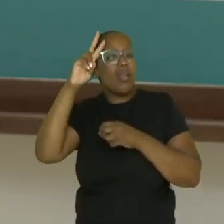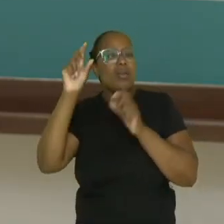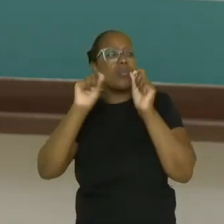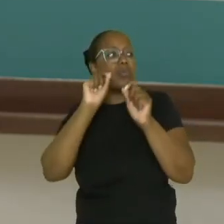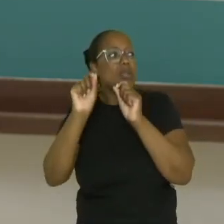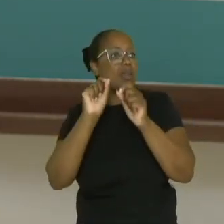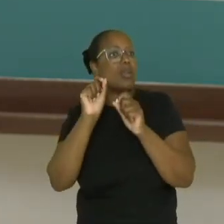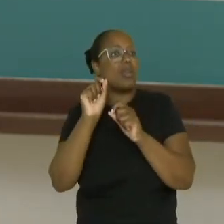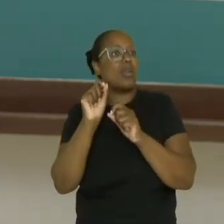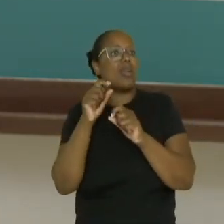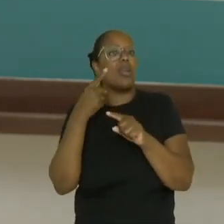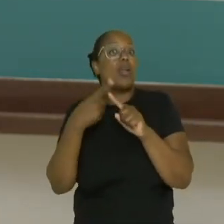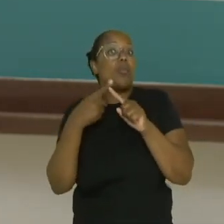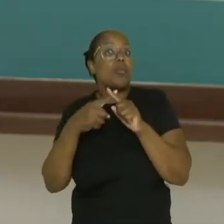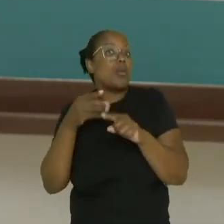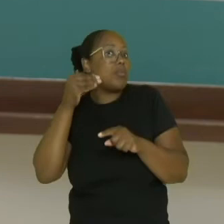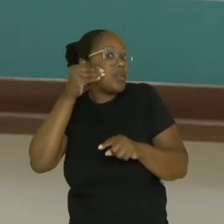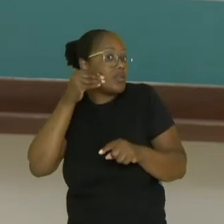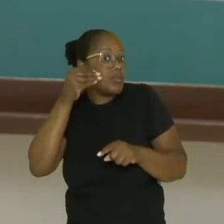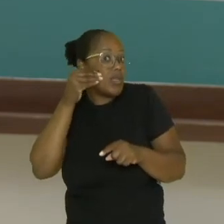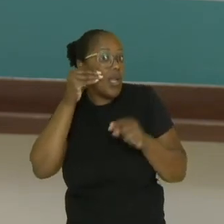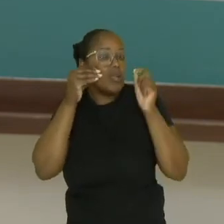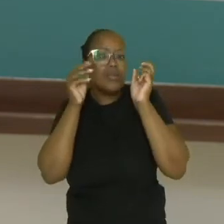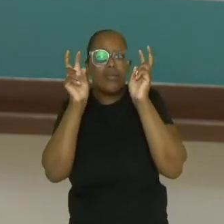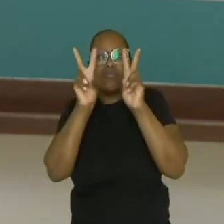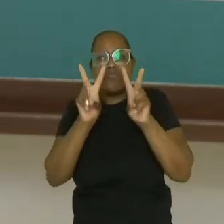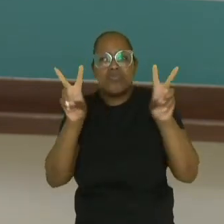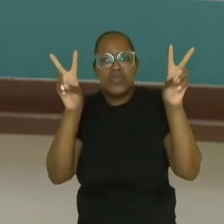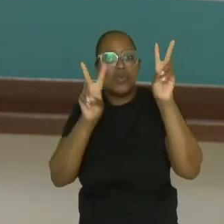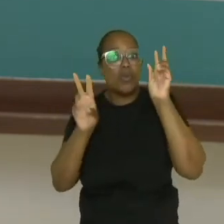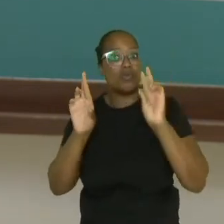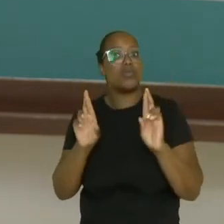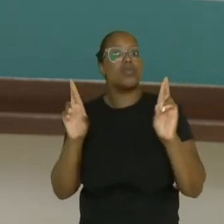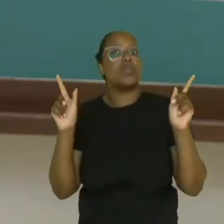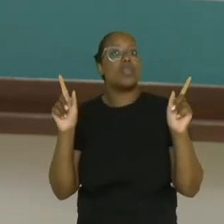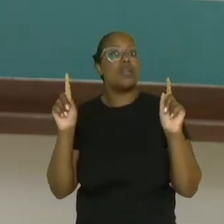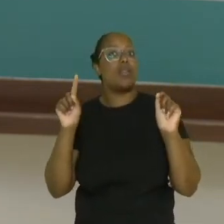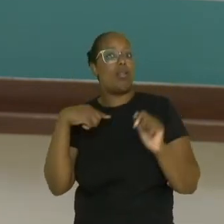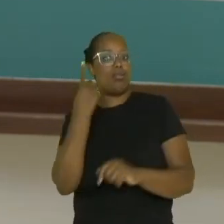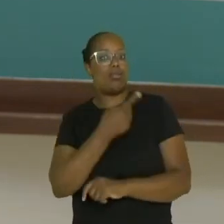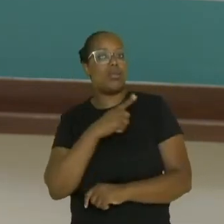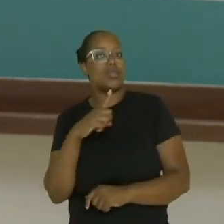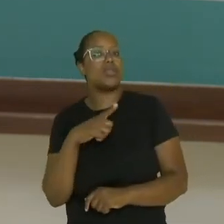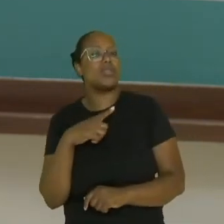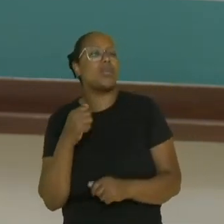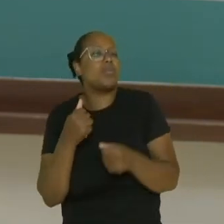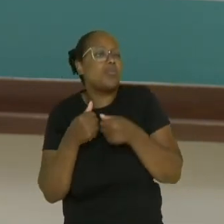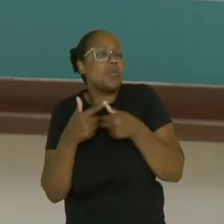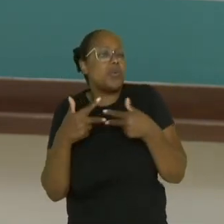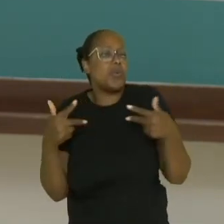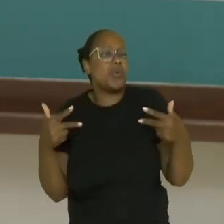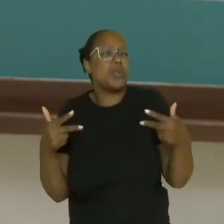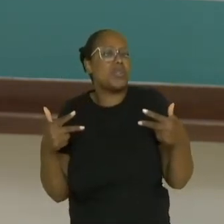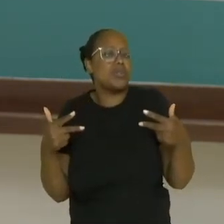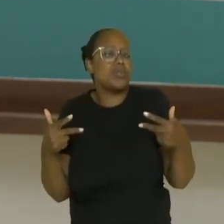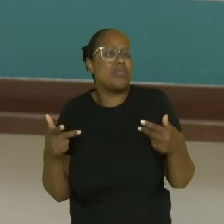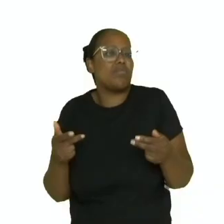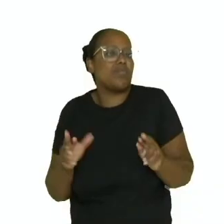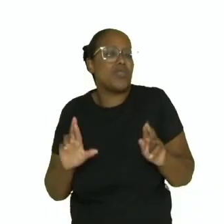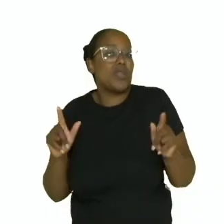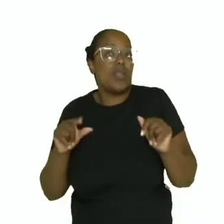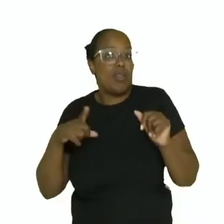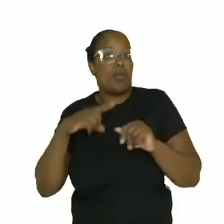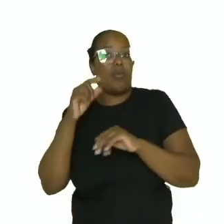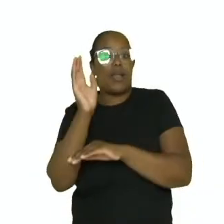de proporcionar uma experiência visual diferente, nós temos algo que pode... nós temos umas imagens